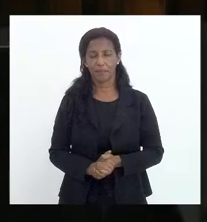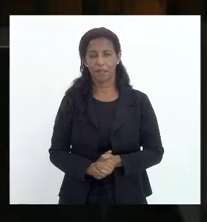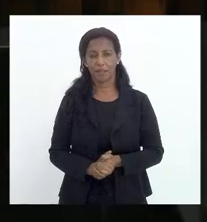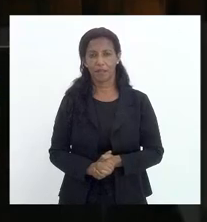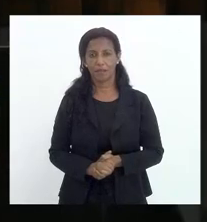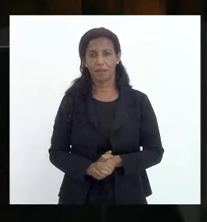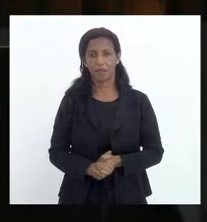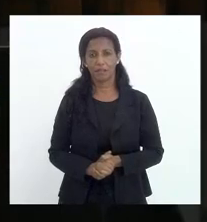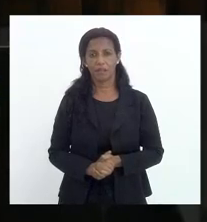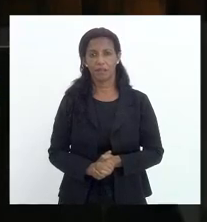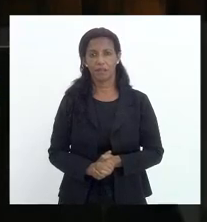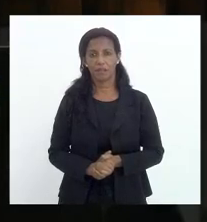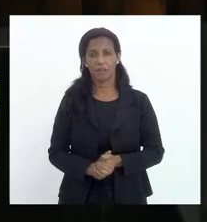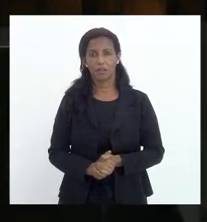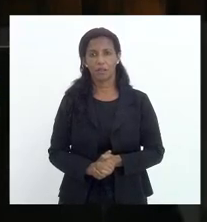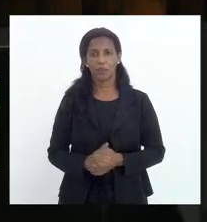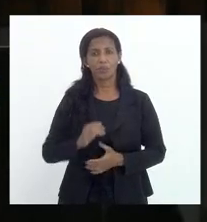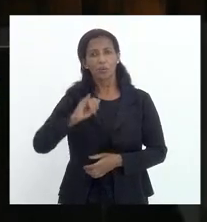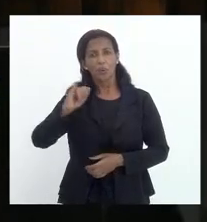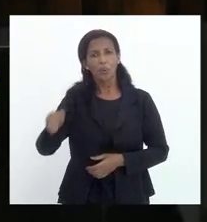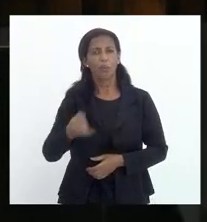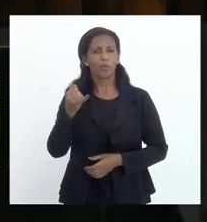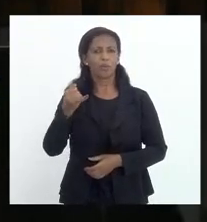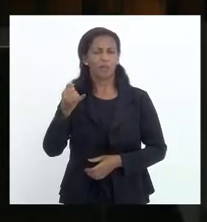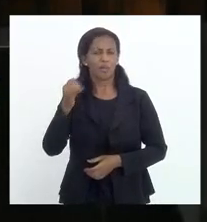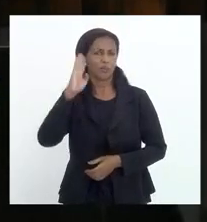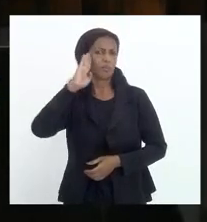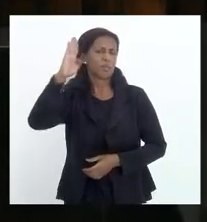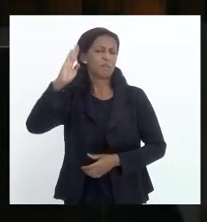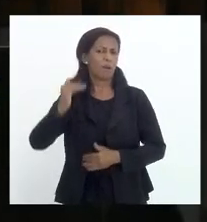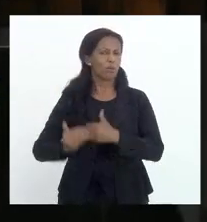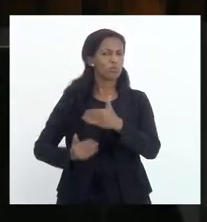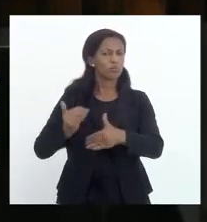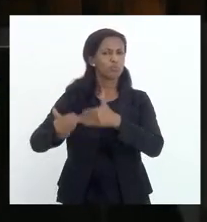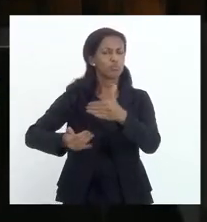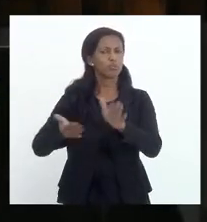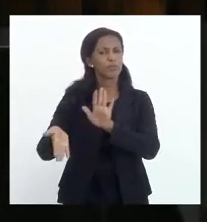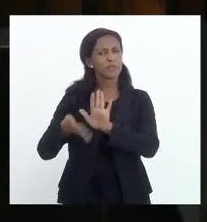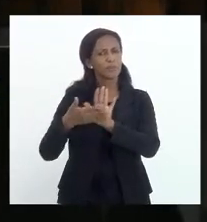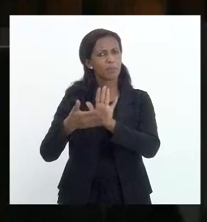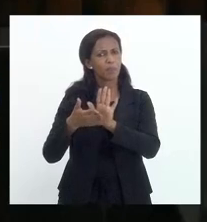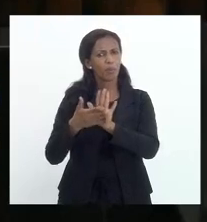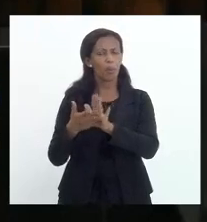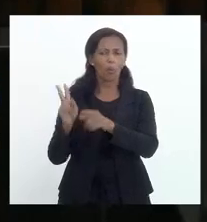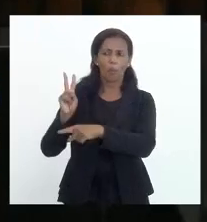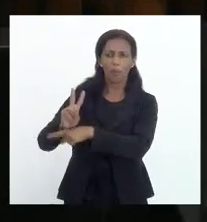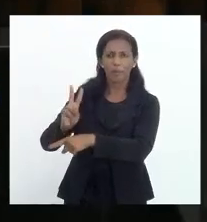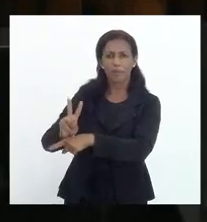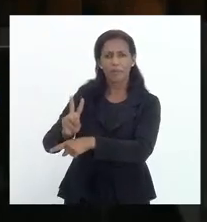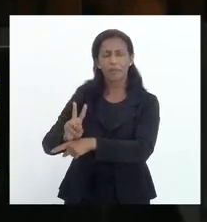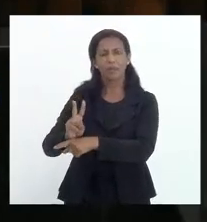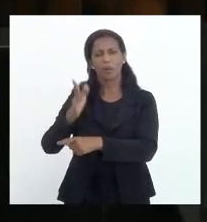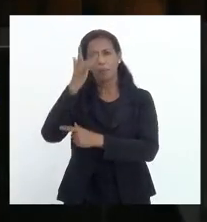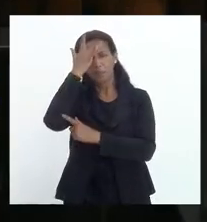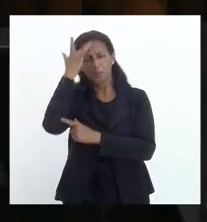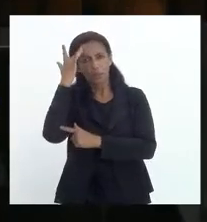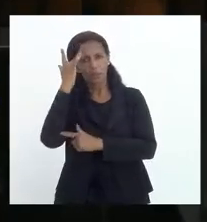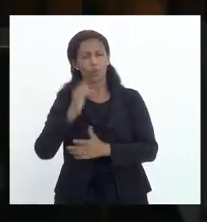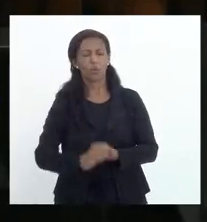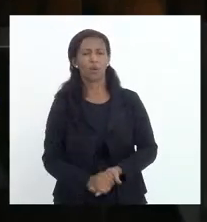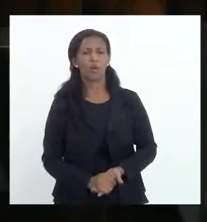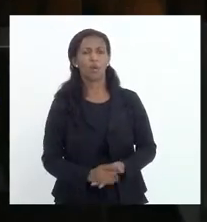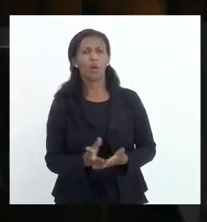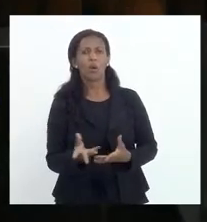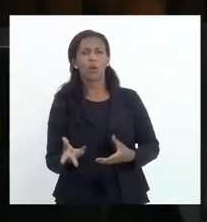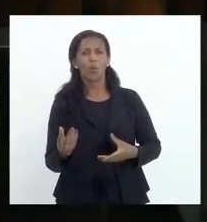suas prerrogativas principais naquilo que se propõe como proteção ao cidadão, como a